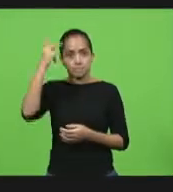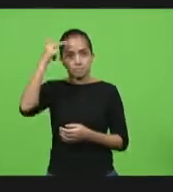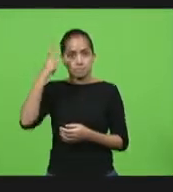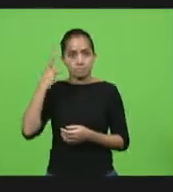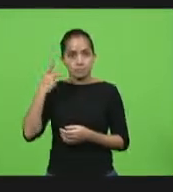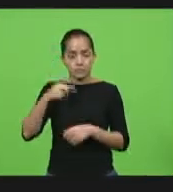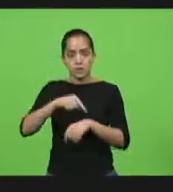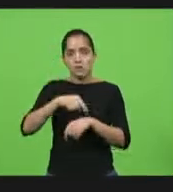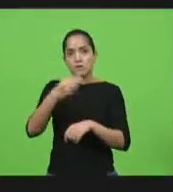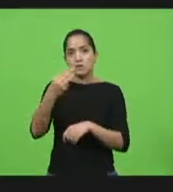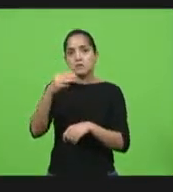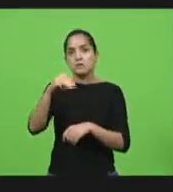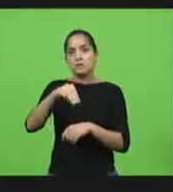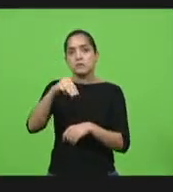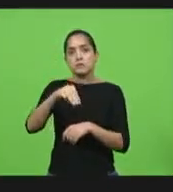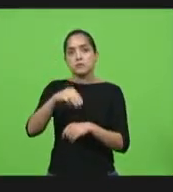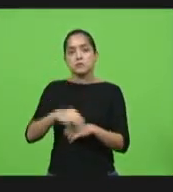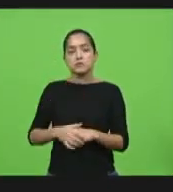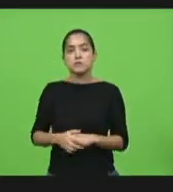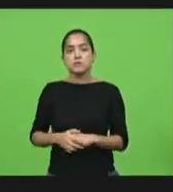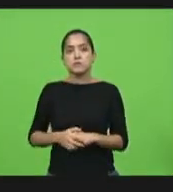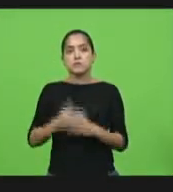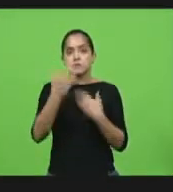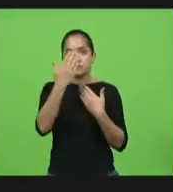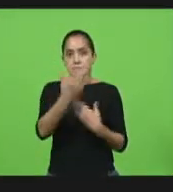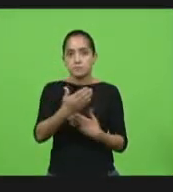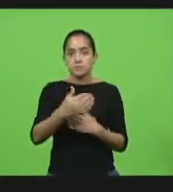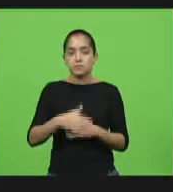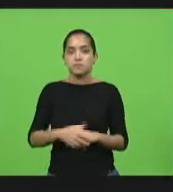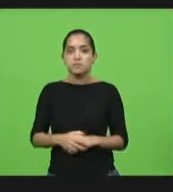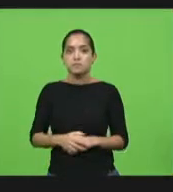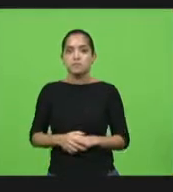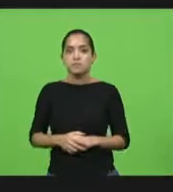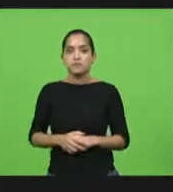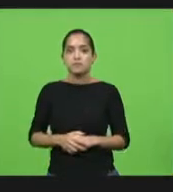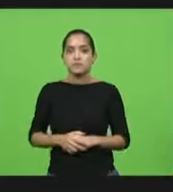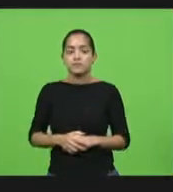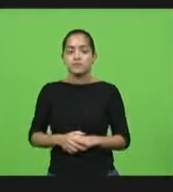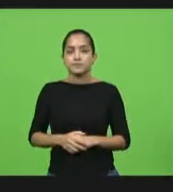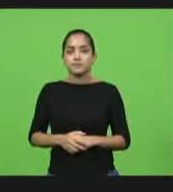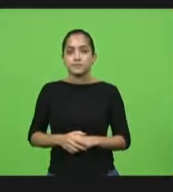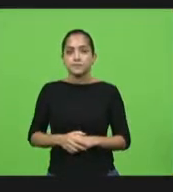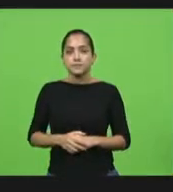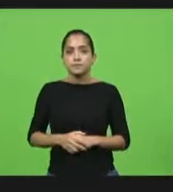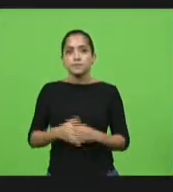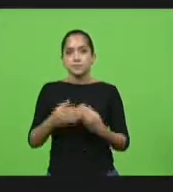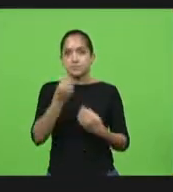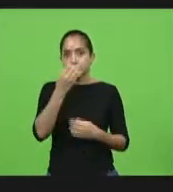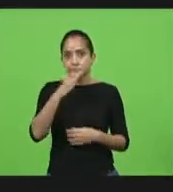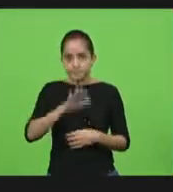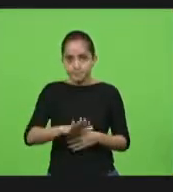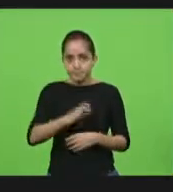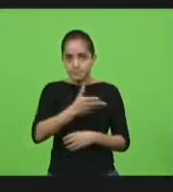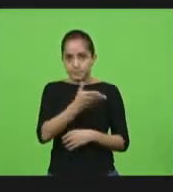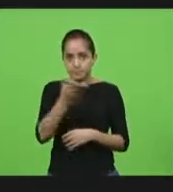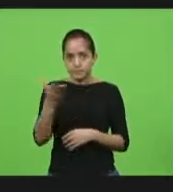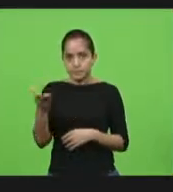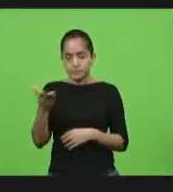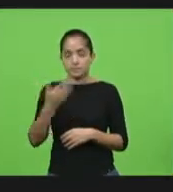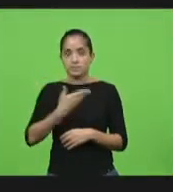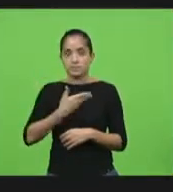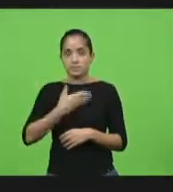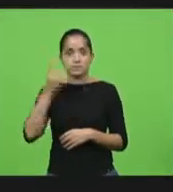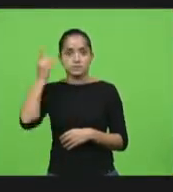3 minutos. Obrigada, presidente. Obrigada, deputado Maurício, pela gentileza. Bom, primeiramente, muito boa tarde a todas e todos os meus